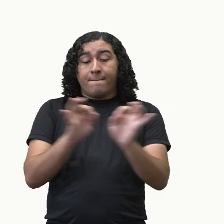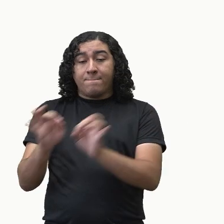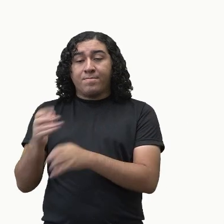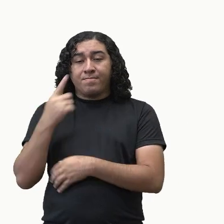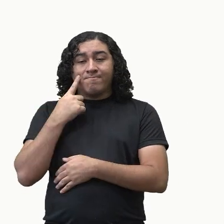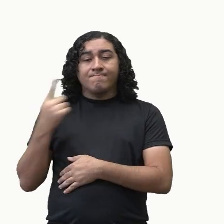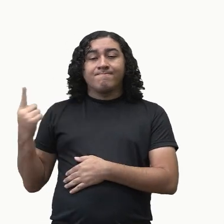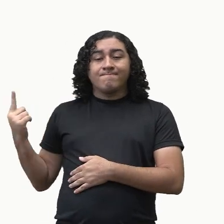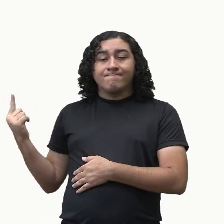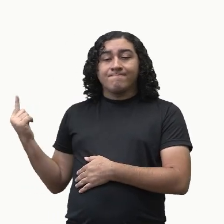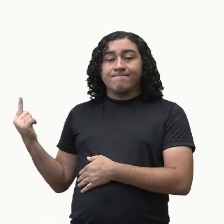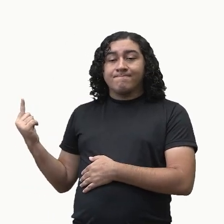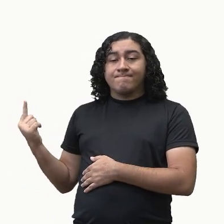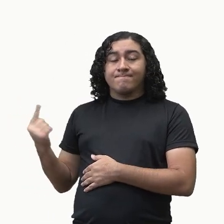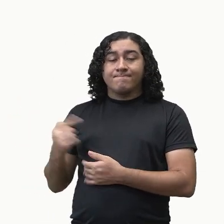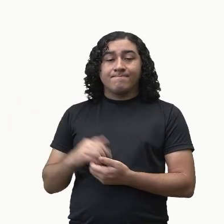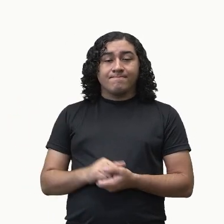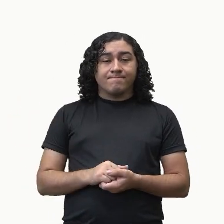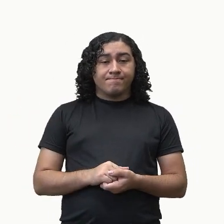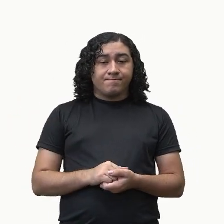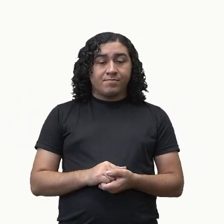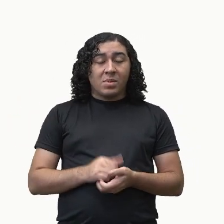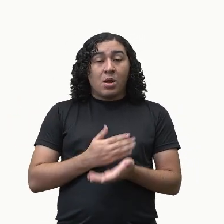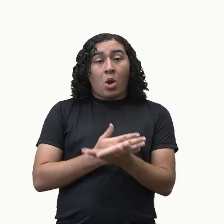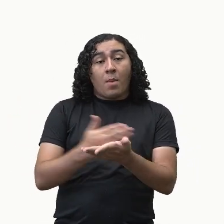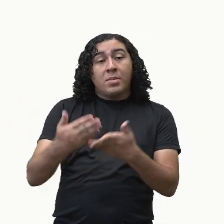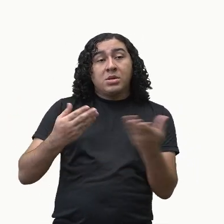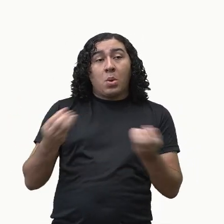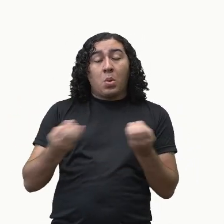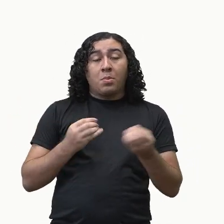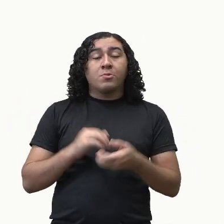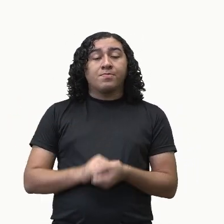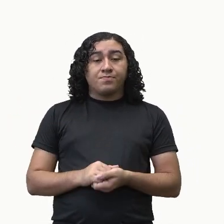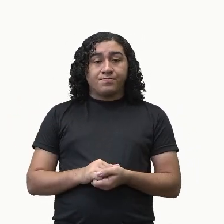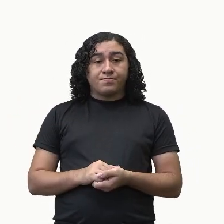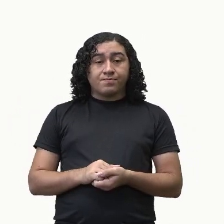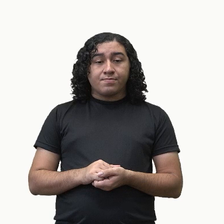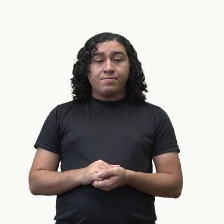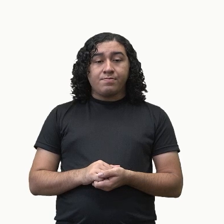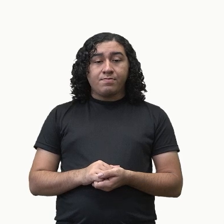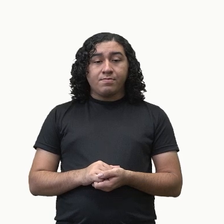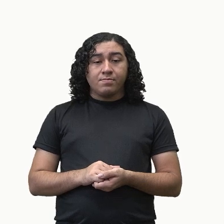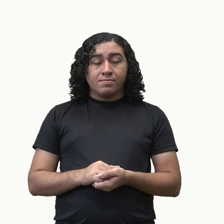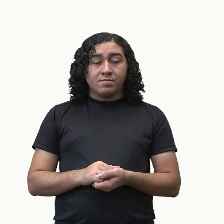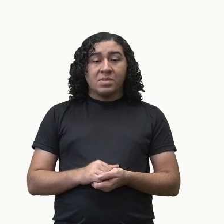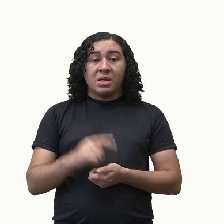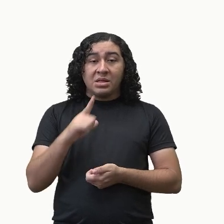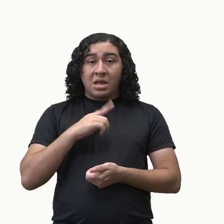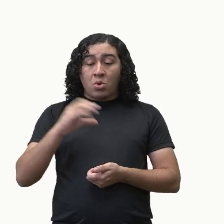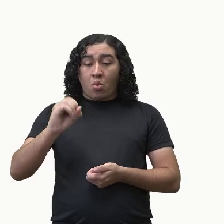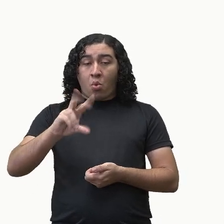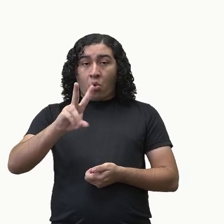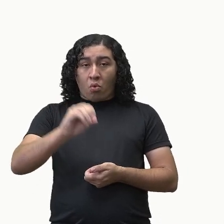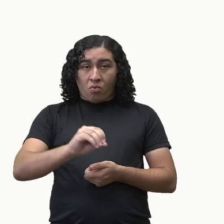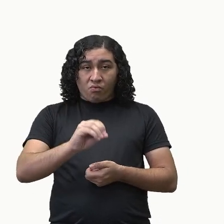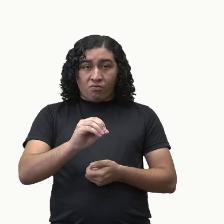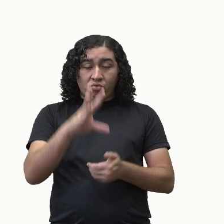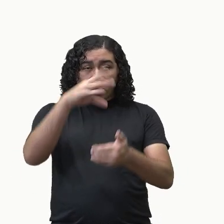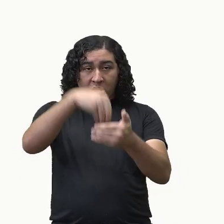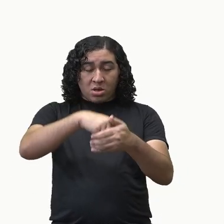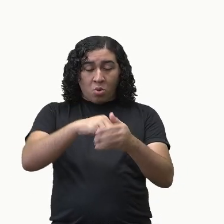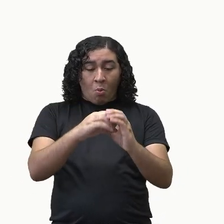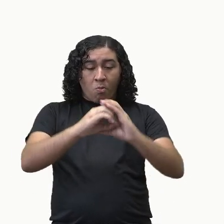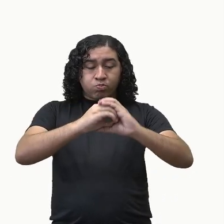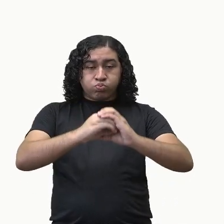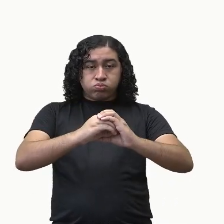de vida dos anfíbios começa da seguinte forma: nós temos aí o ovo aquático com desenvolvimento